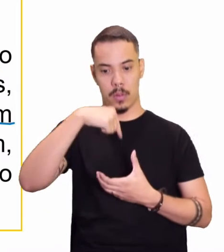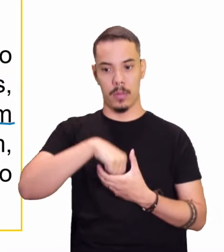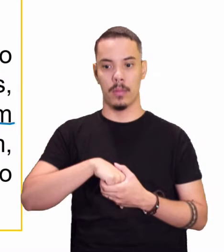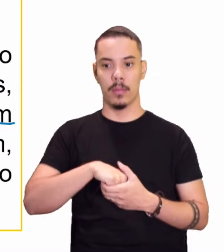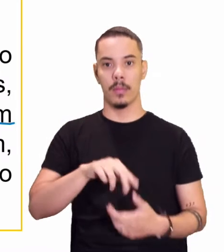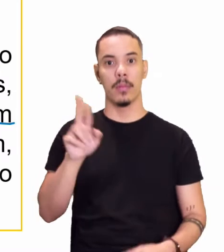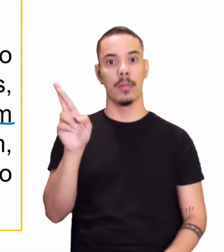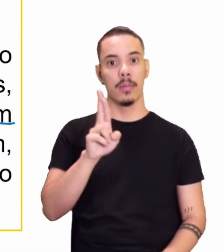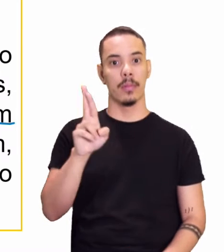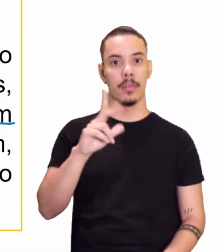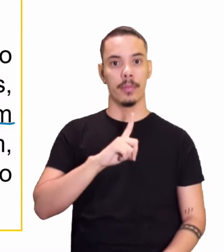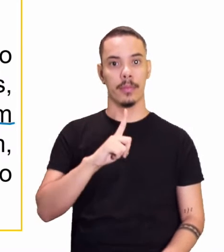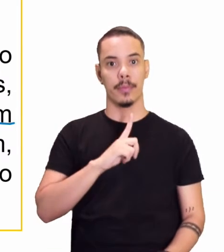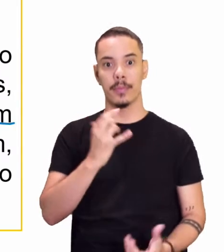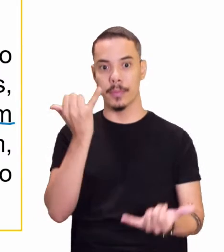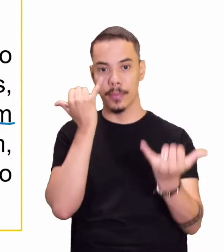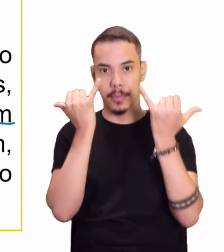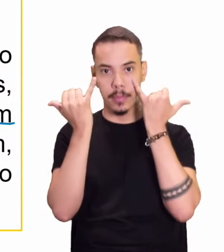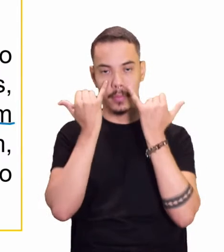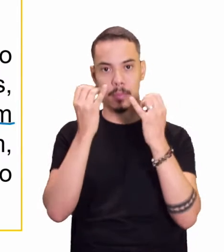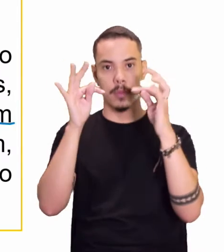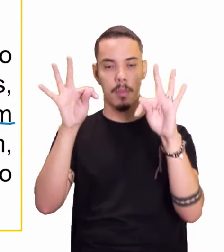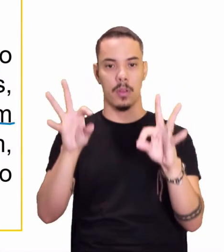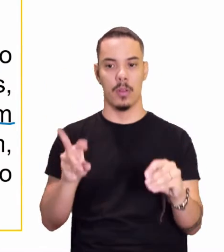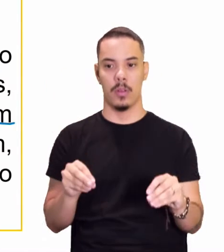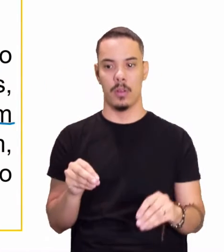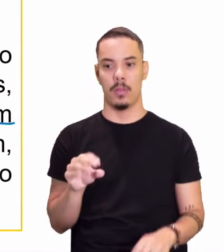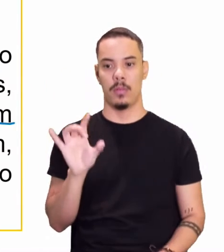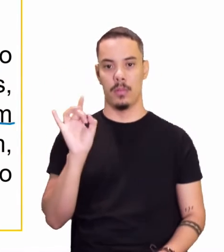que tinha acesso a tudo? Somente a classe